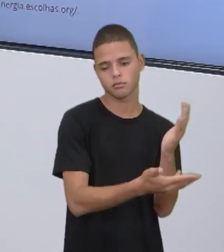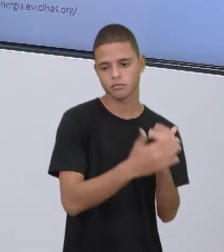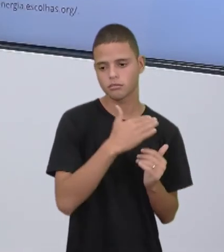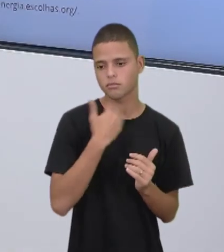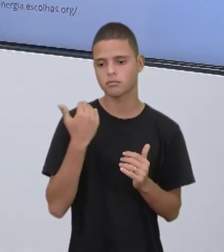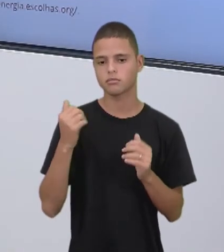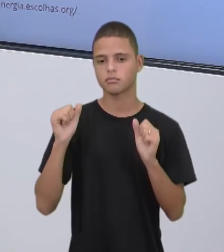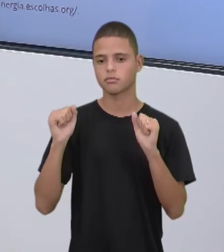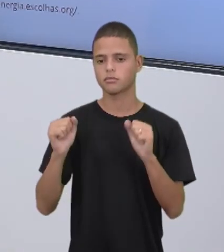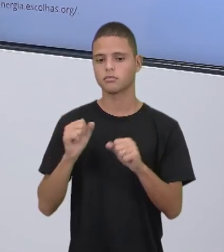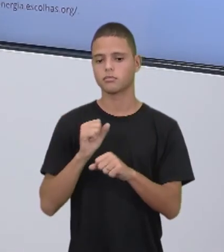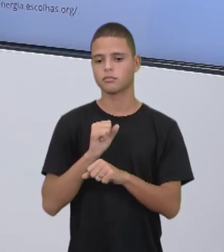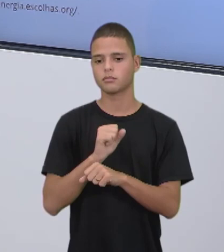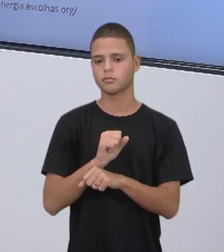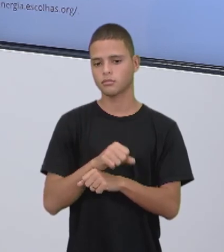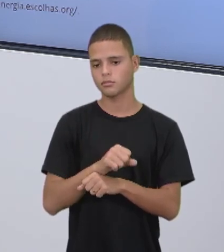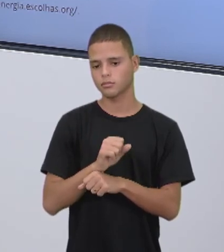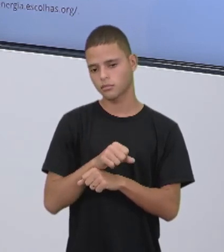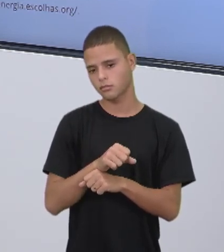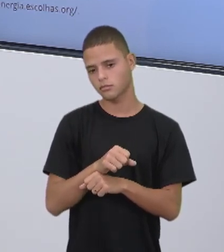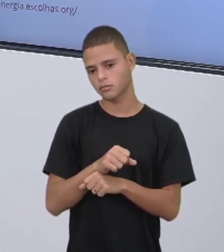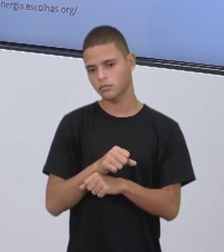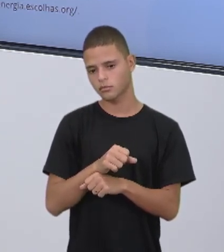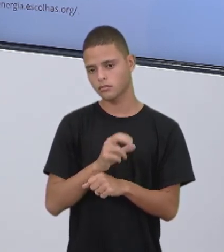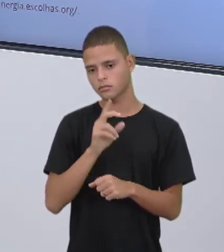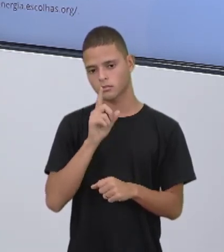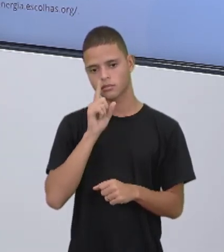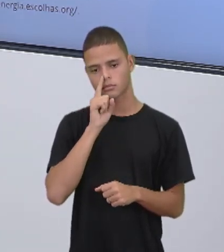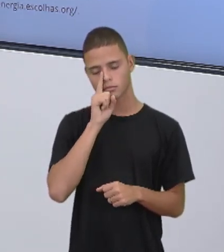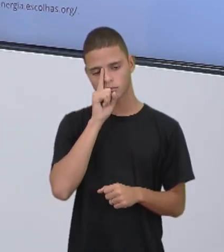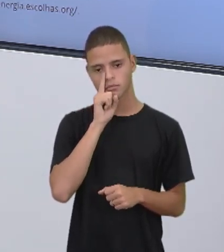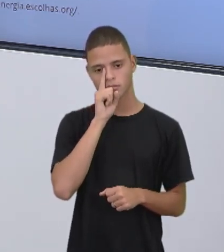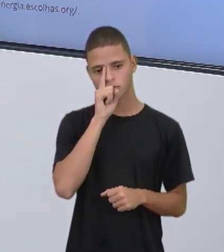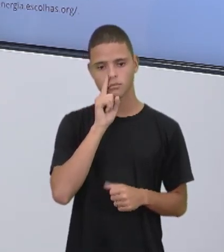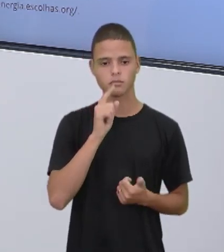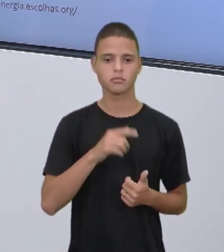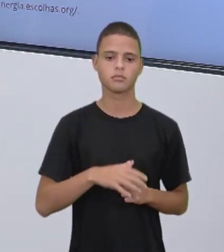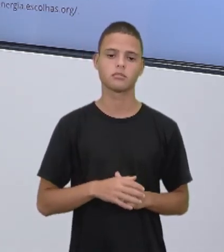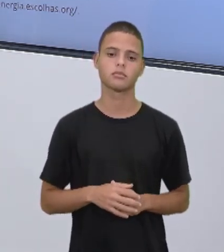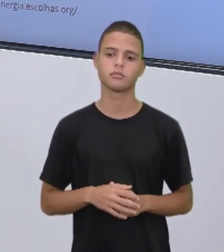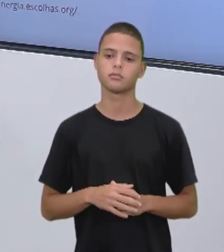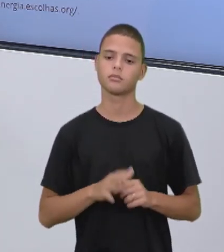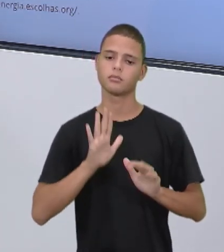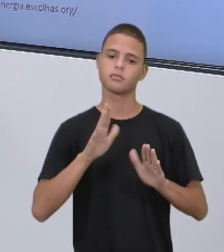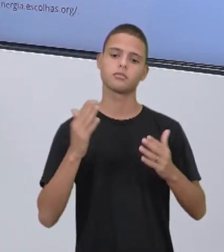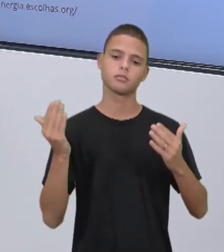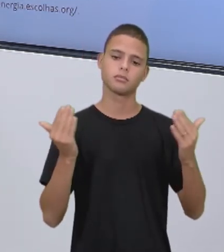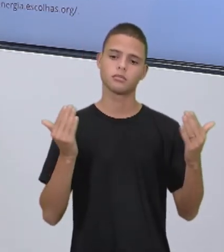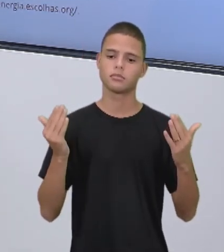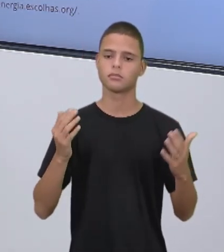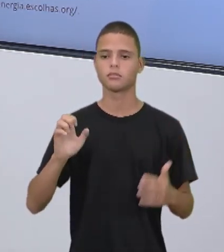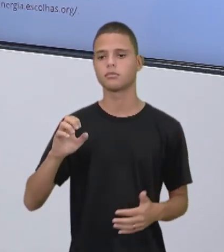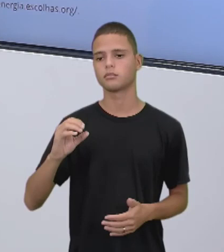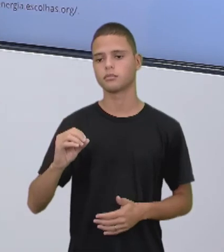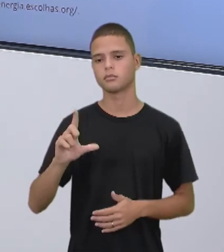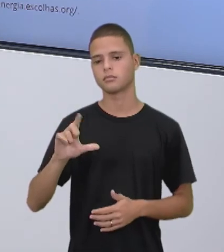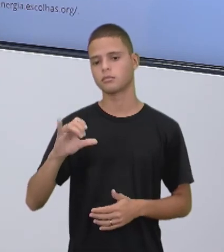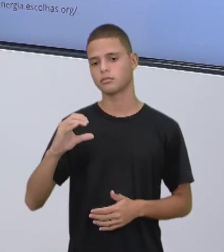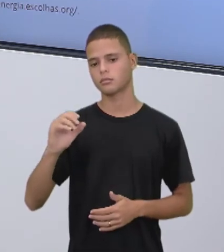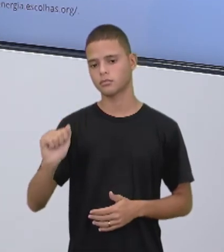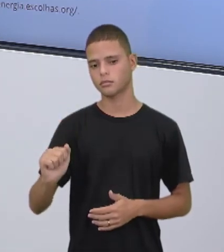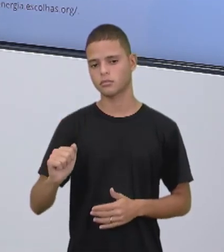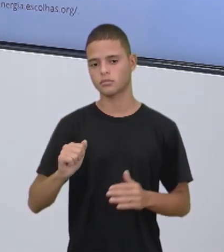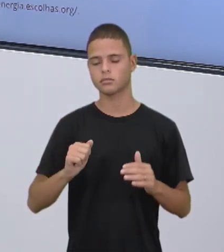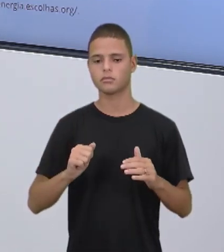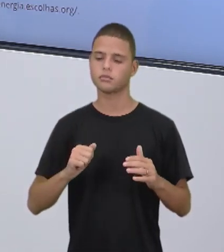de sumir, né? Esse tipo de espécie é um problema também, mas comparativamente as eólicas e solares são as que